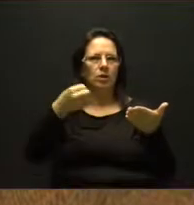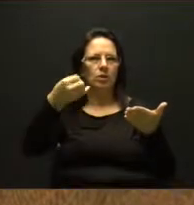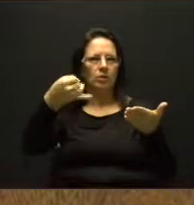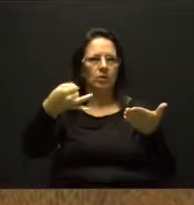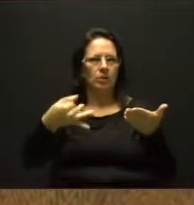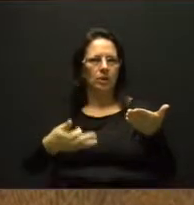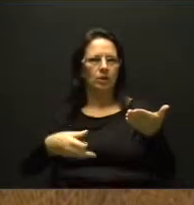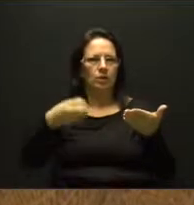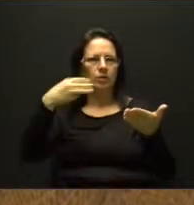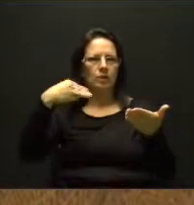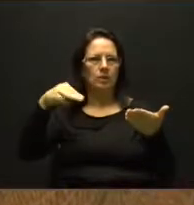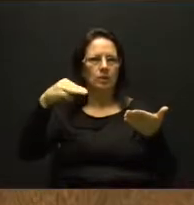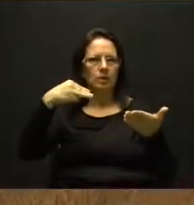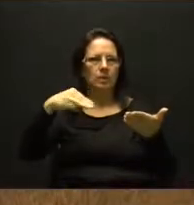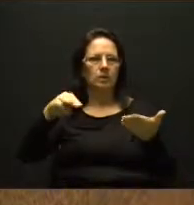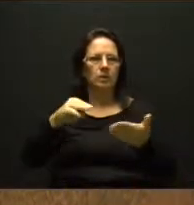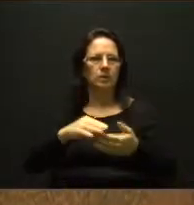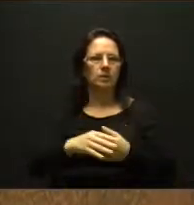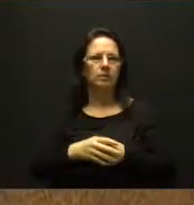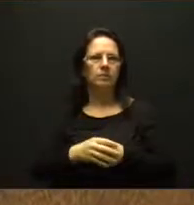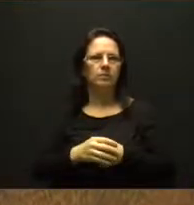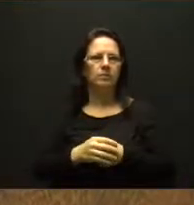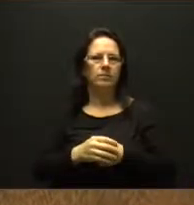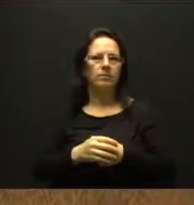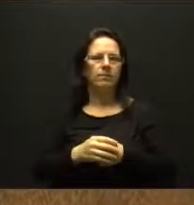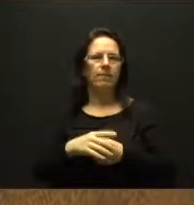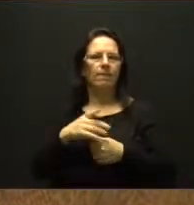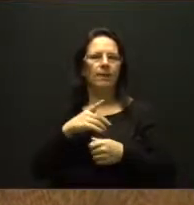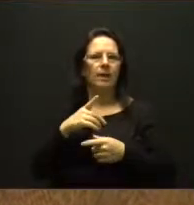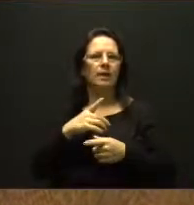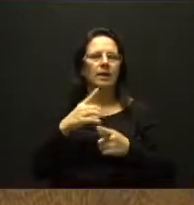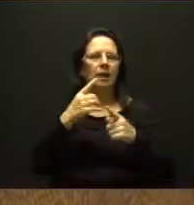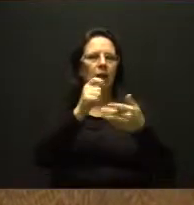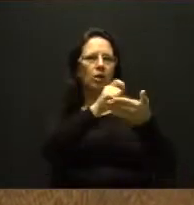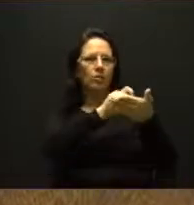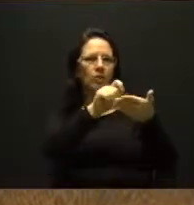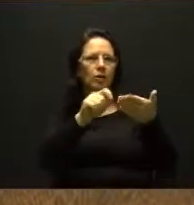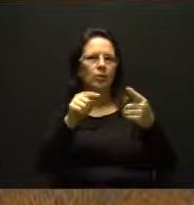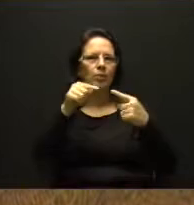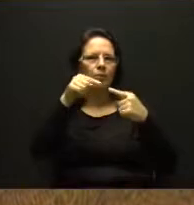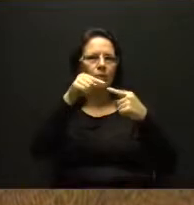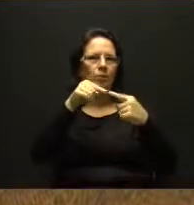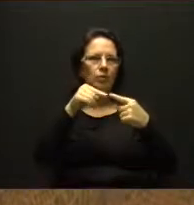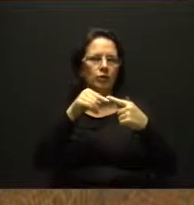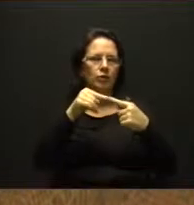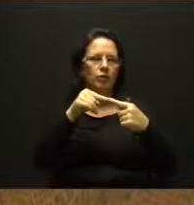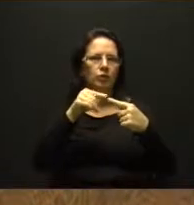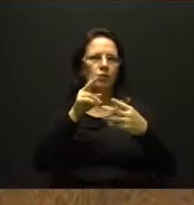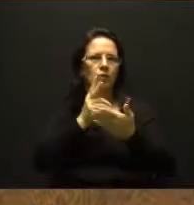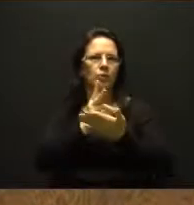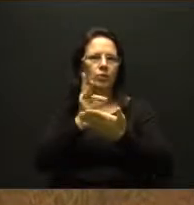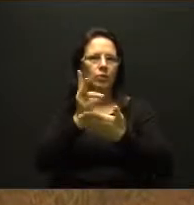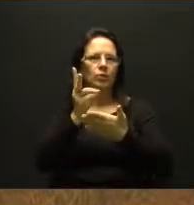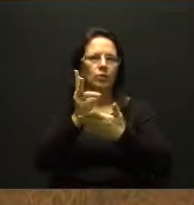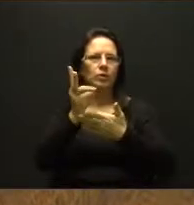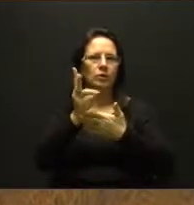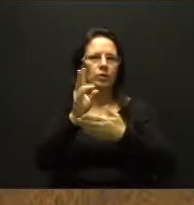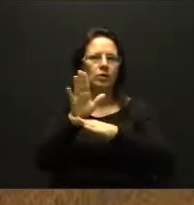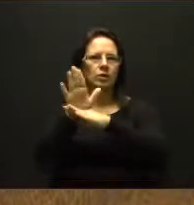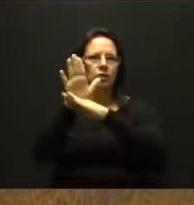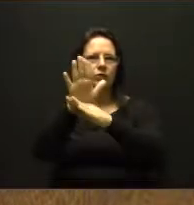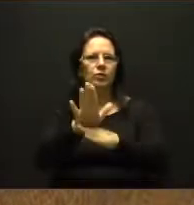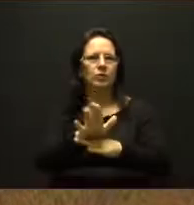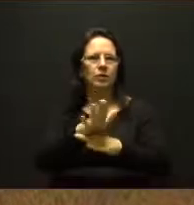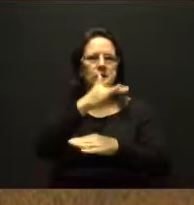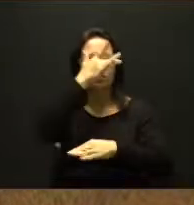acompanhada de mensagem explicativa onde se assevera que tem por objetivo continuar amparando as